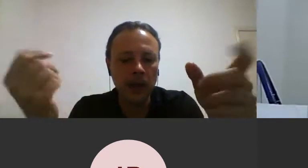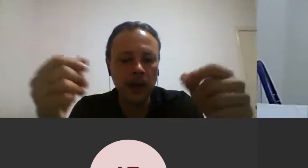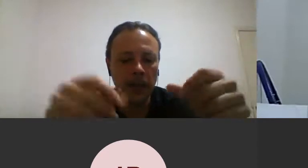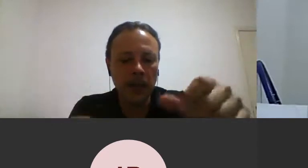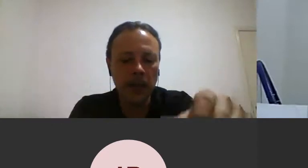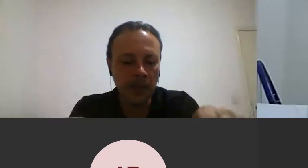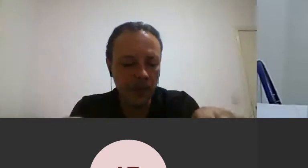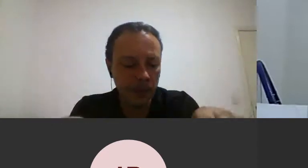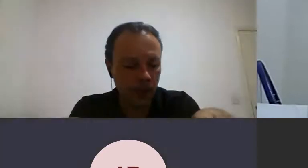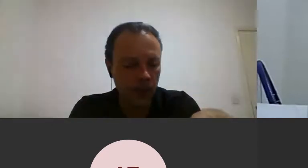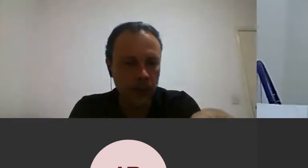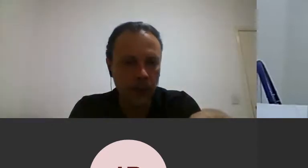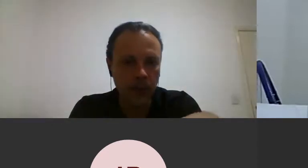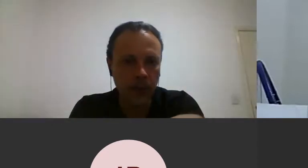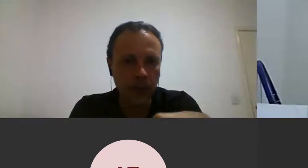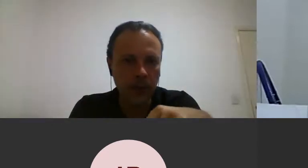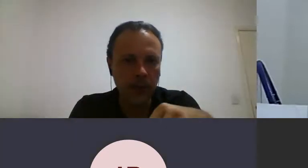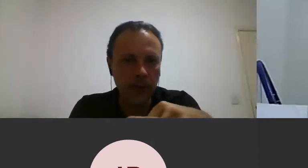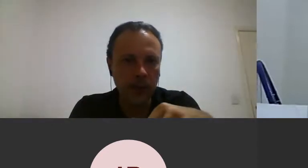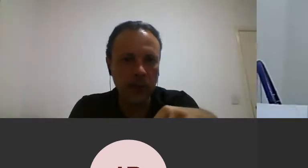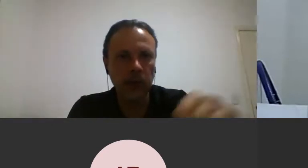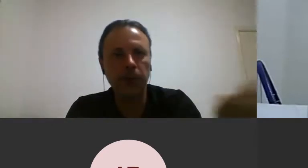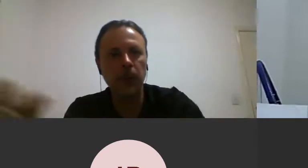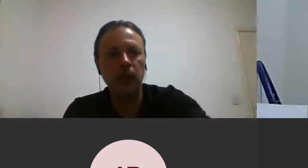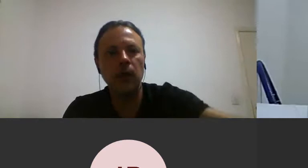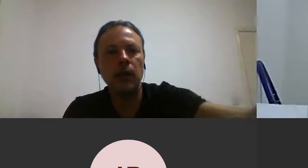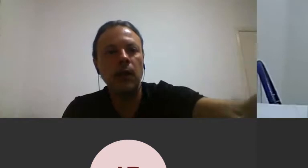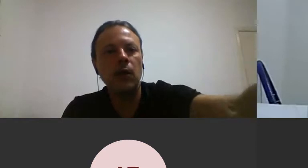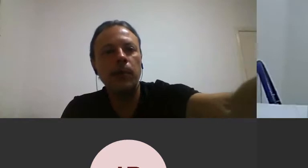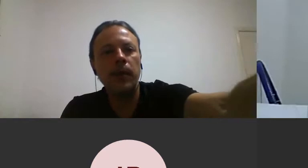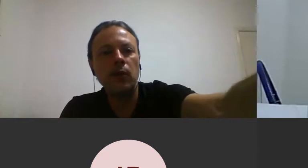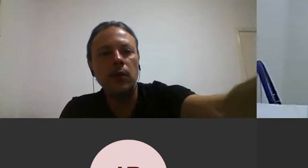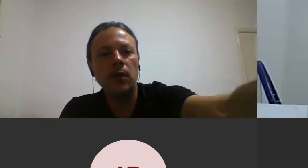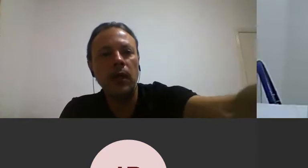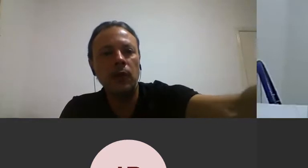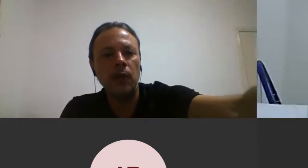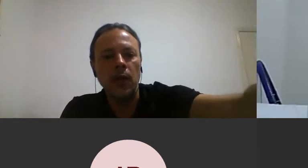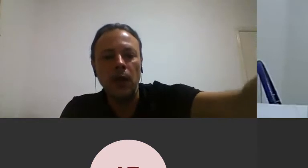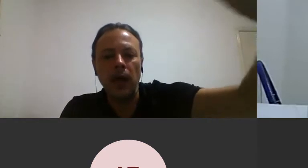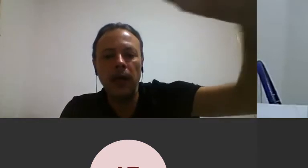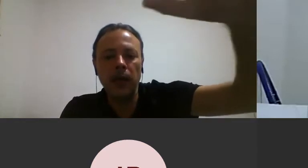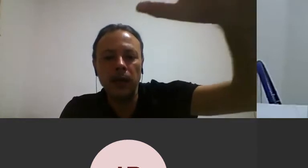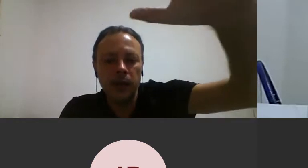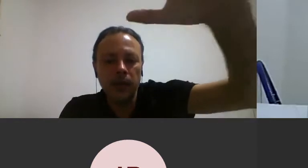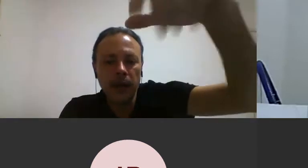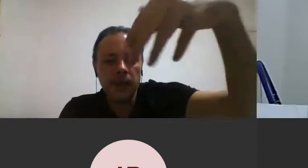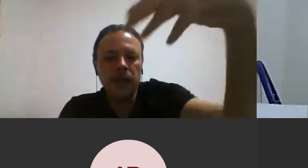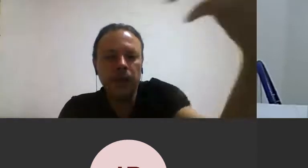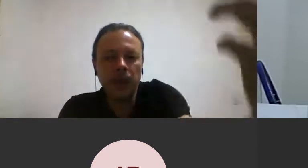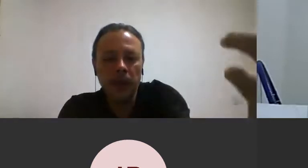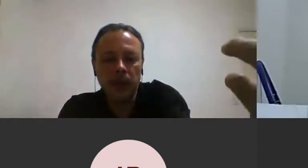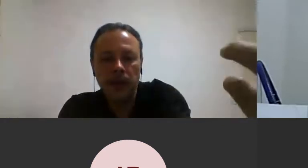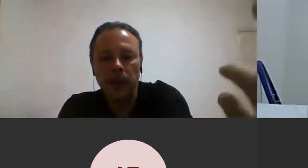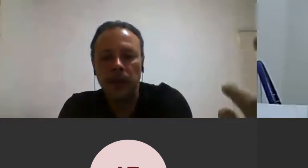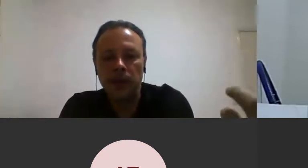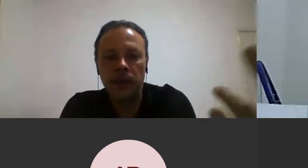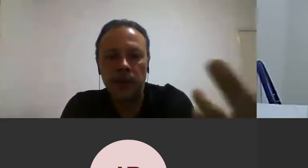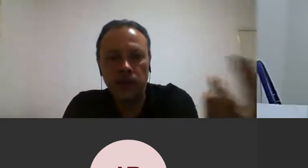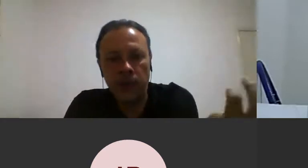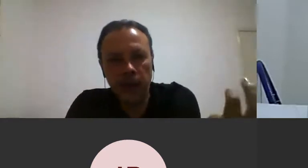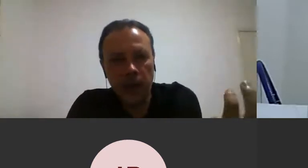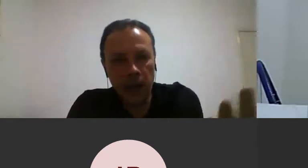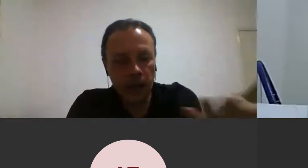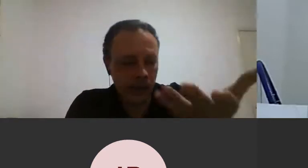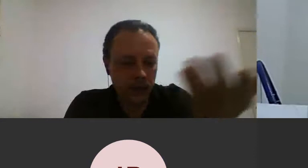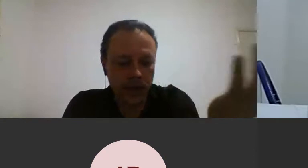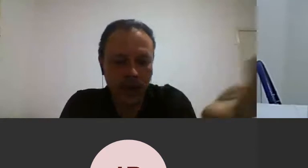ele automaticamente já cria o modelo físico, já implanta o banco de dados. Aí, na disciplina,